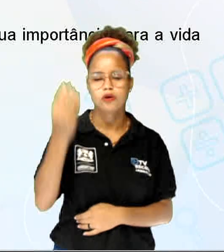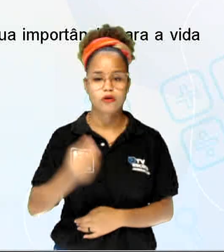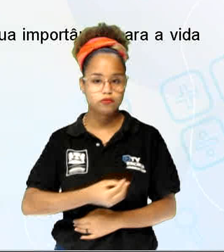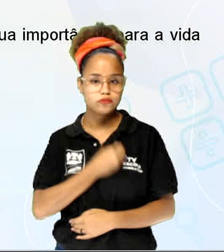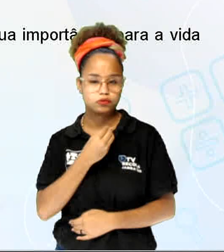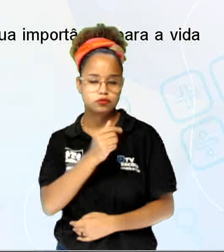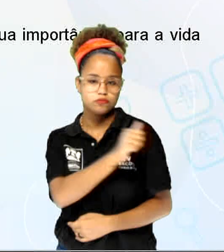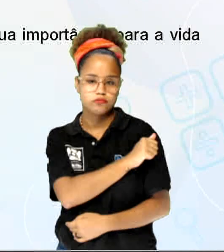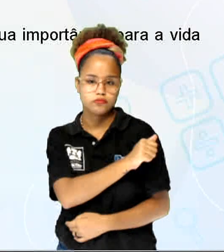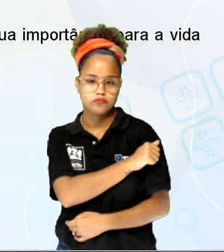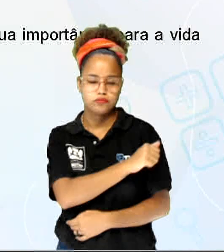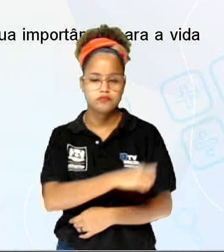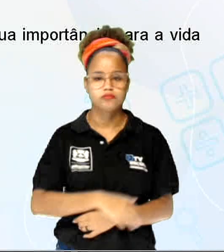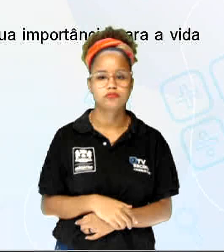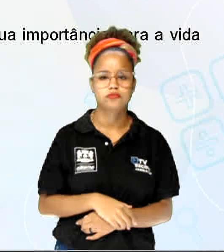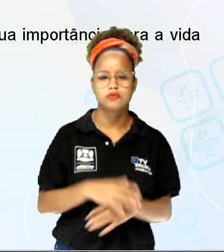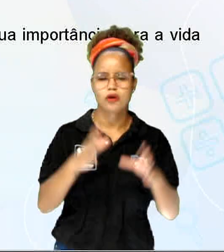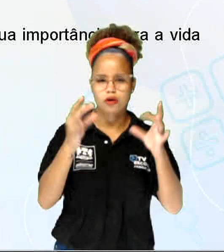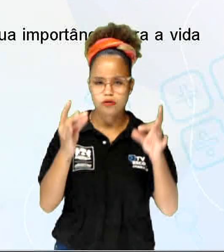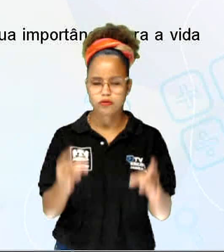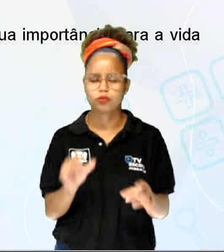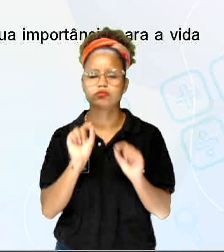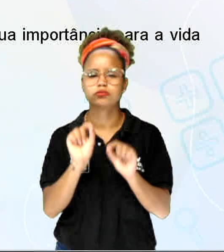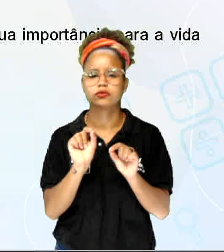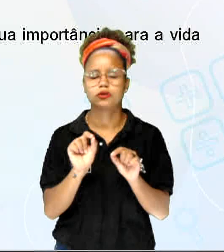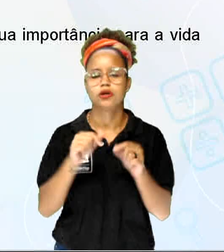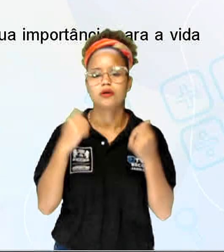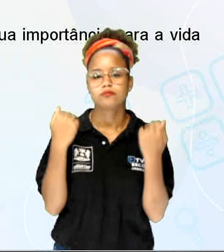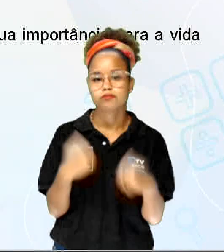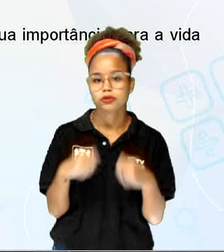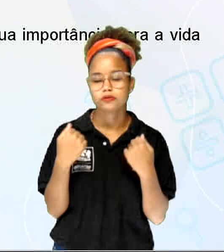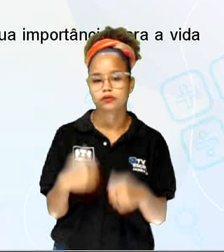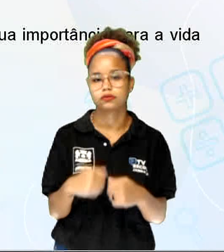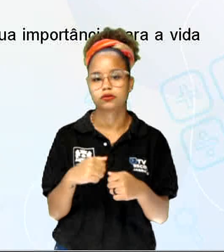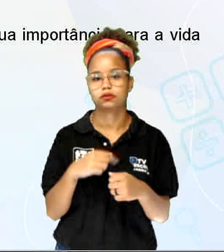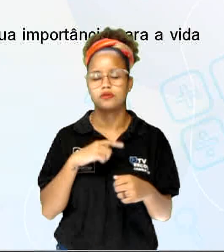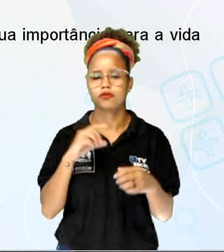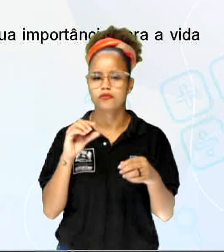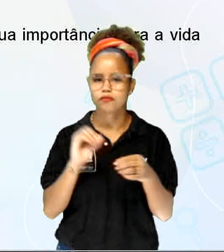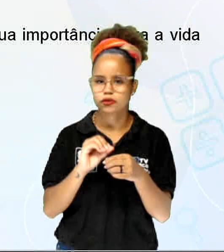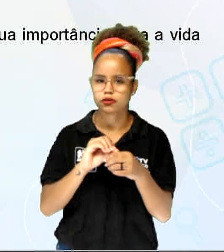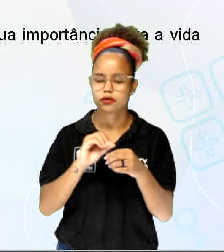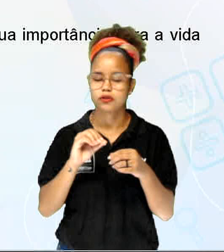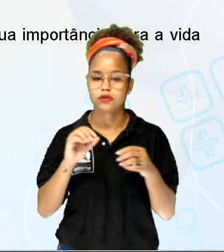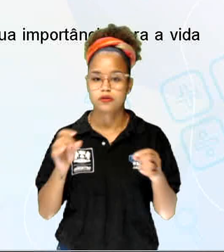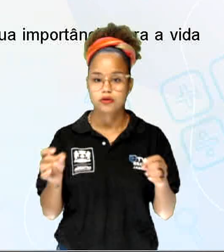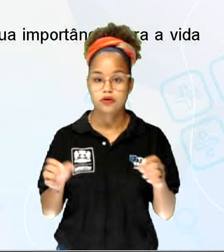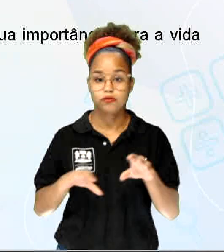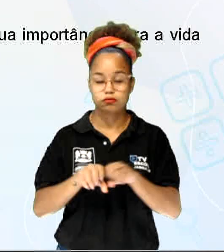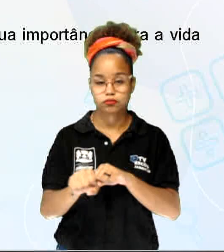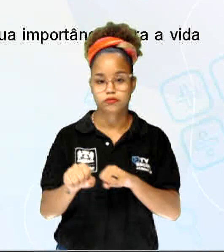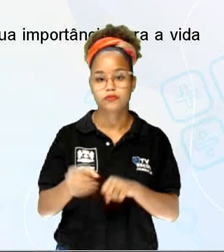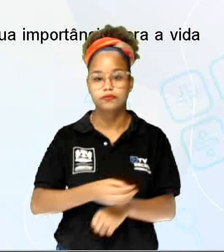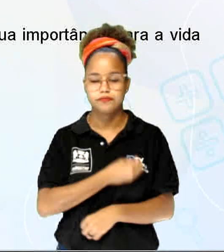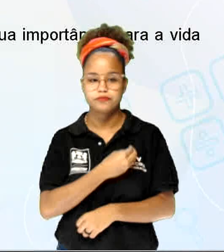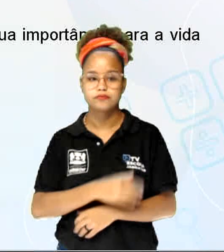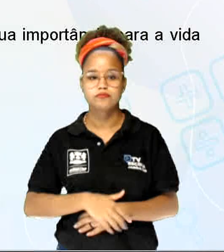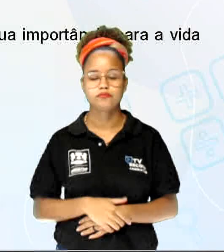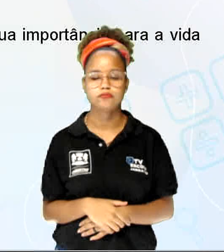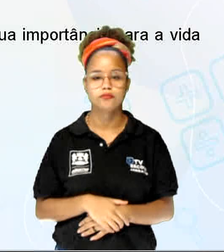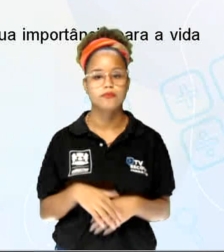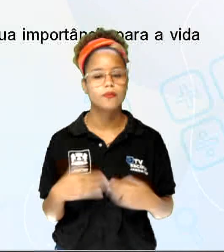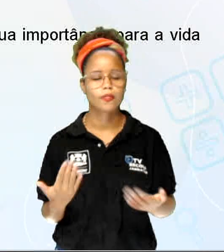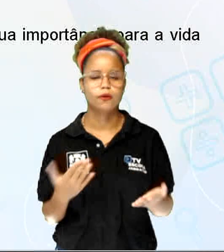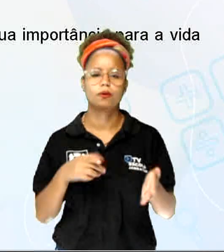aluno, destacando com isso a necessidade de sua formulação. Bom, as perguntas